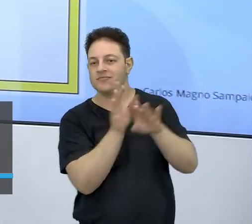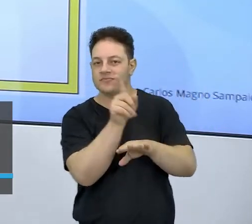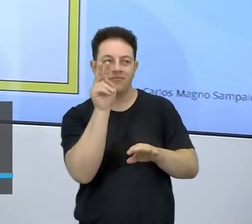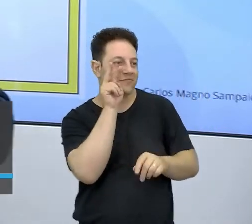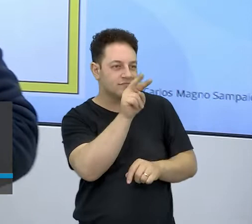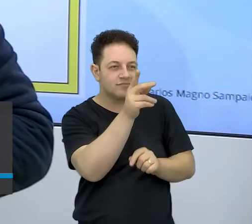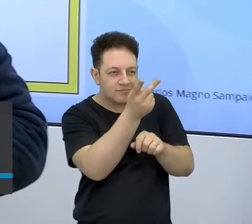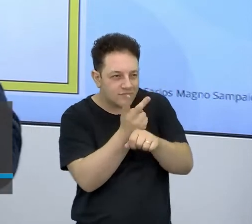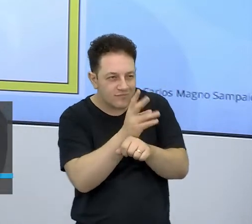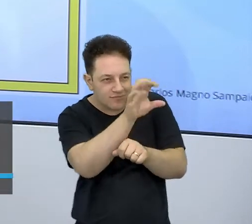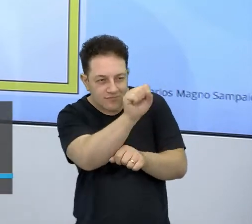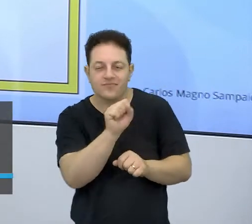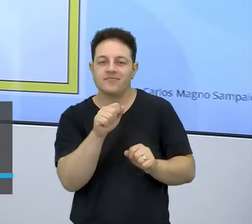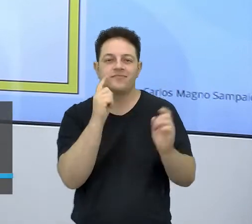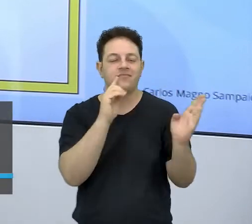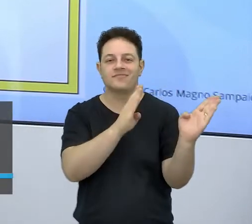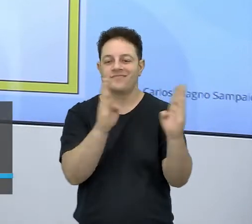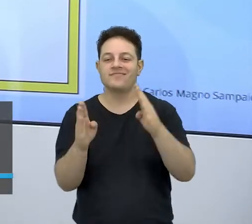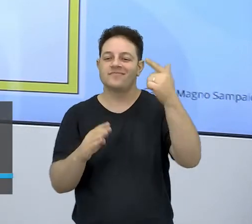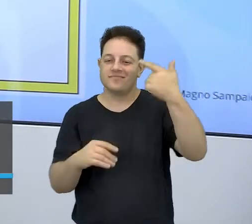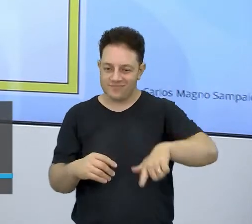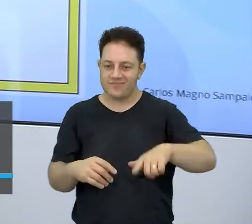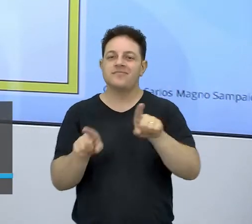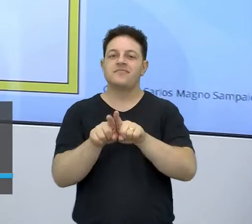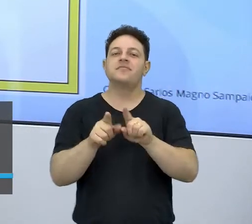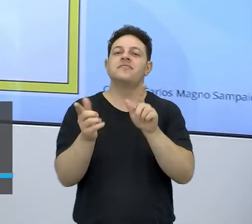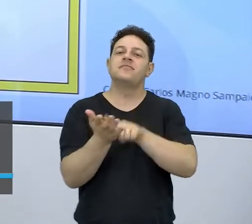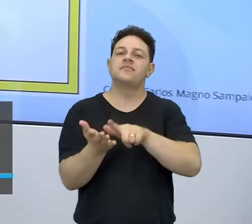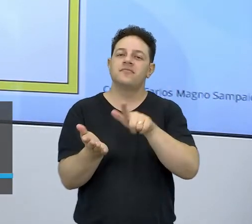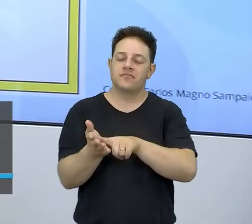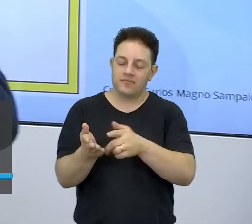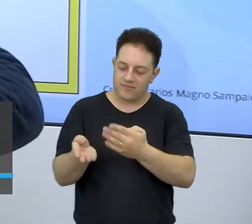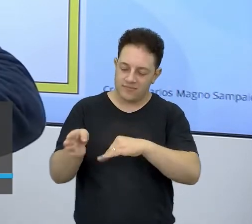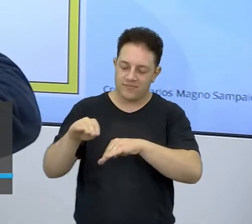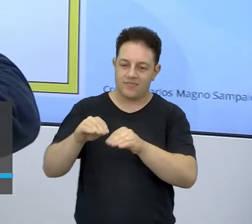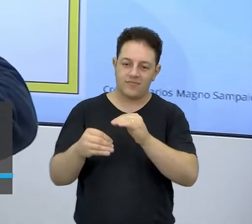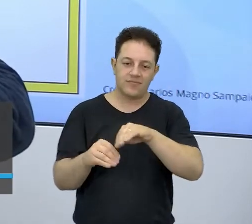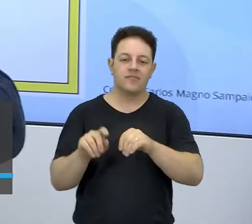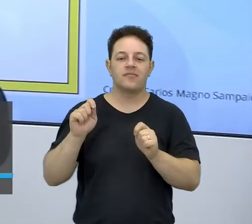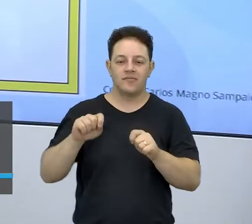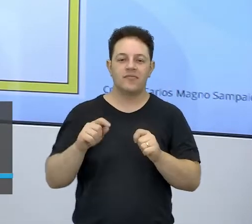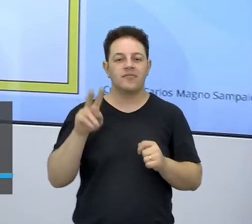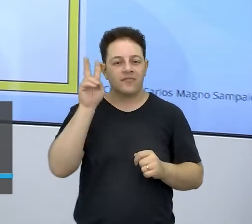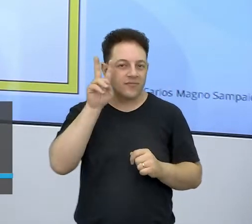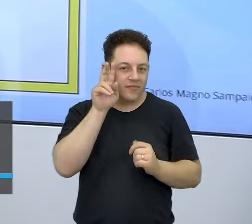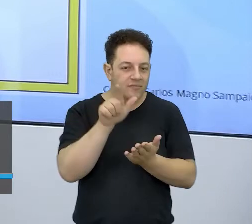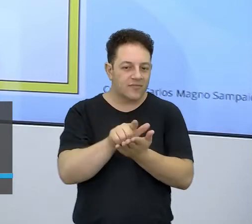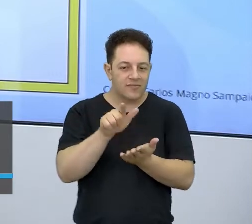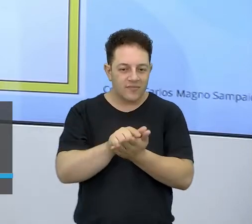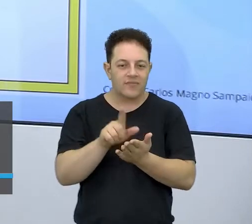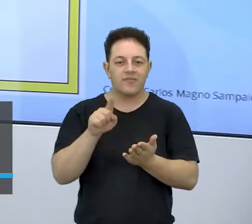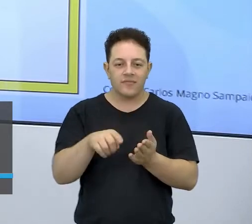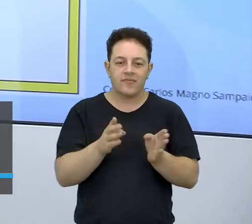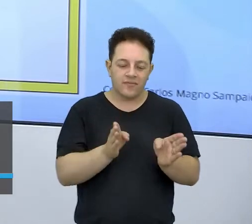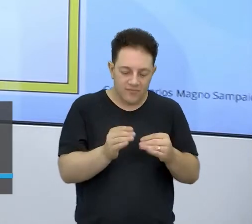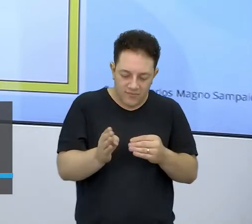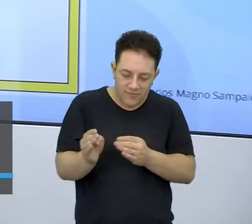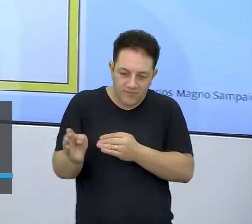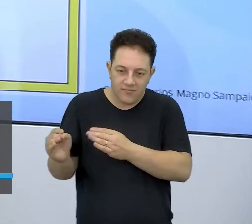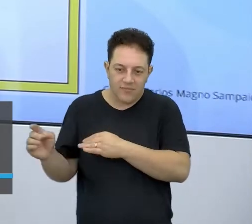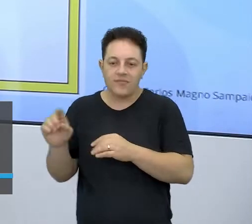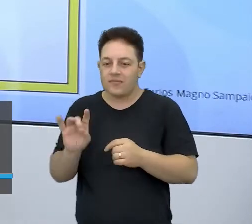papel quadriculado, né? Tem uma aí da própria construção sustentável que foi feita ali com papel quadriculado. Cada quadrícula do